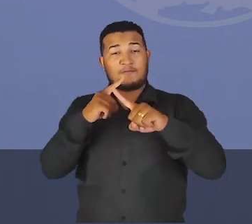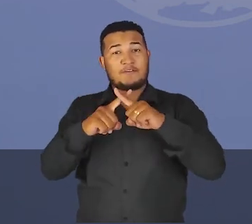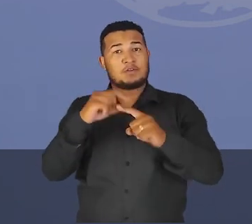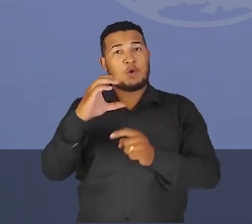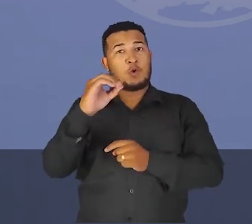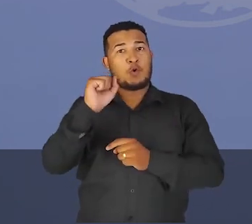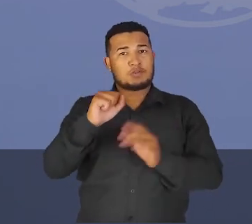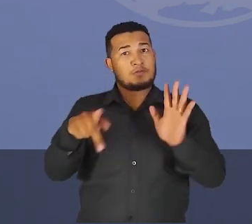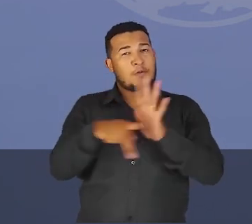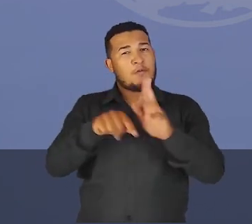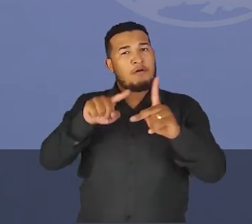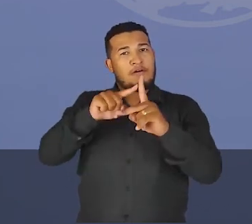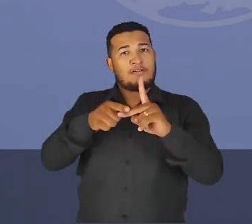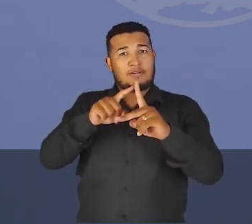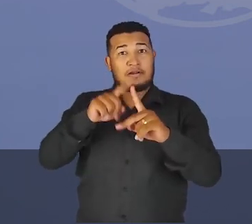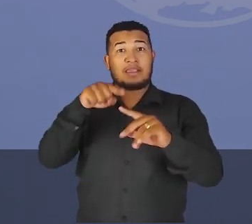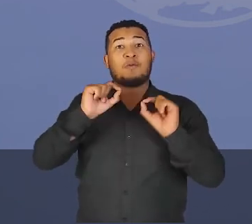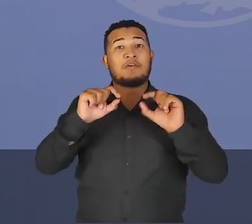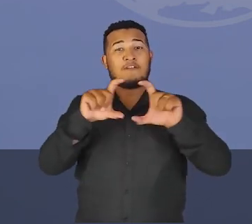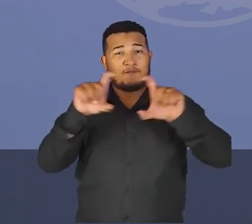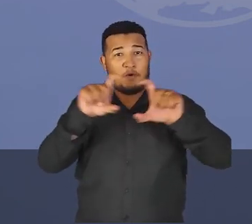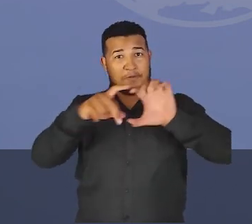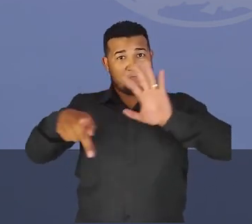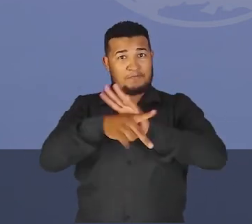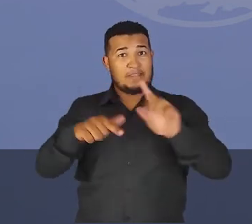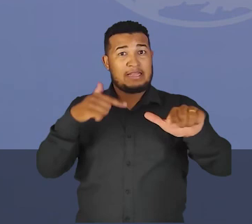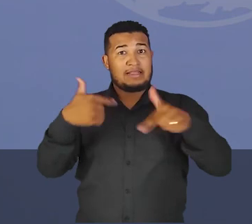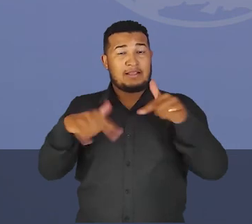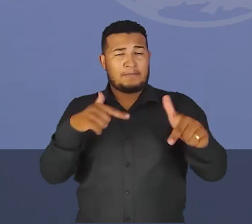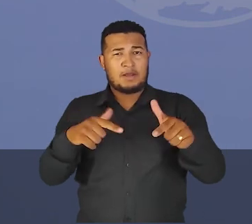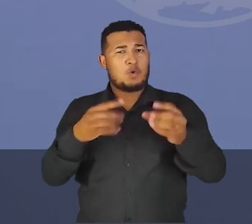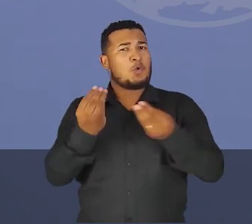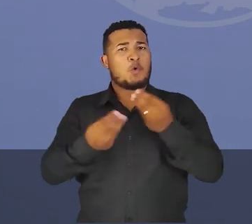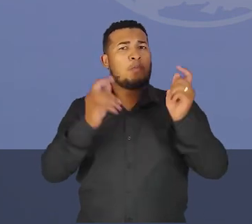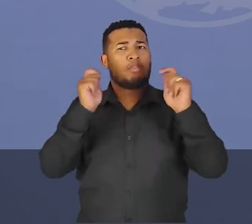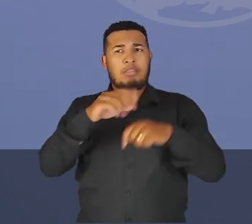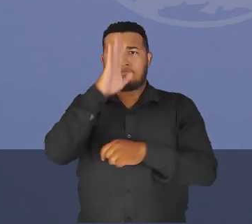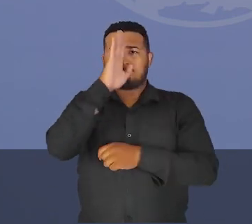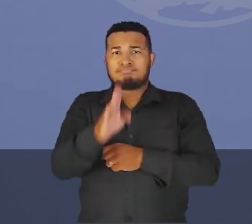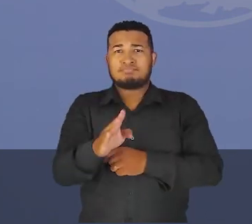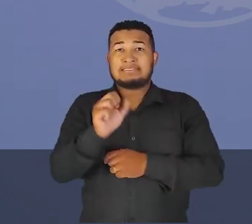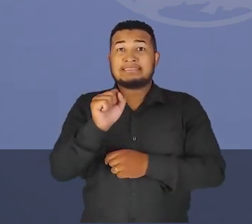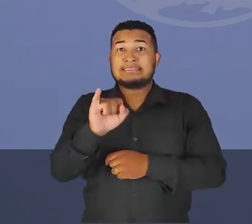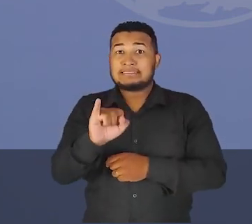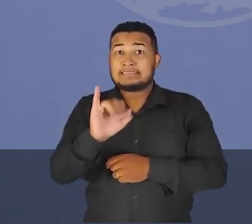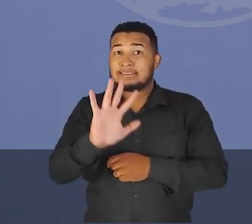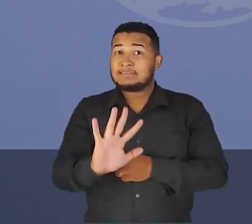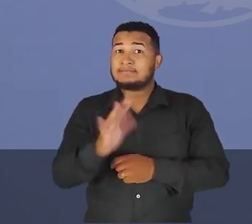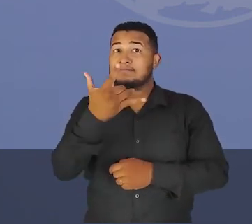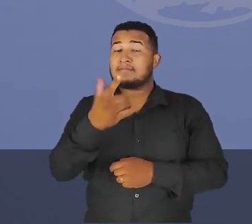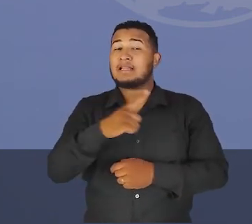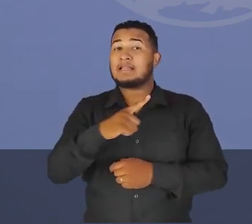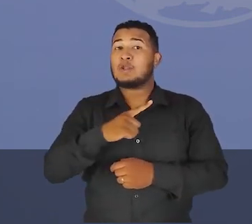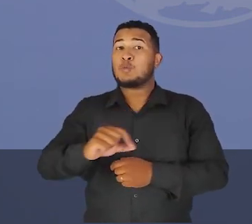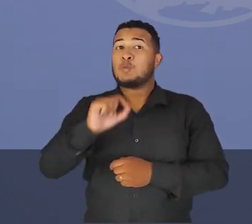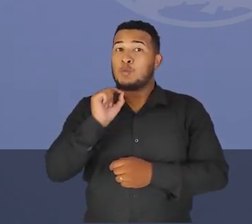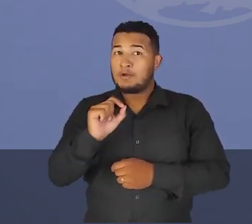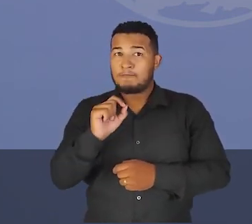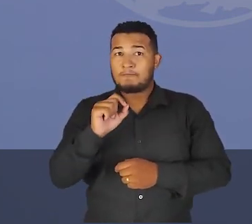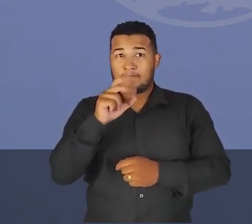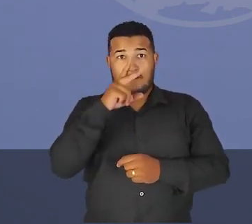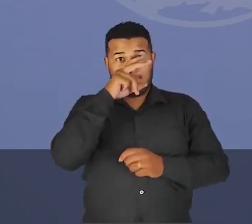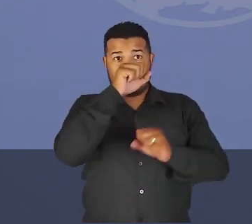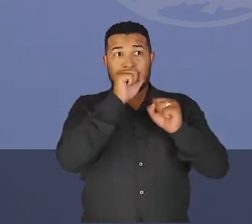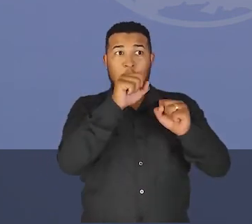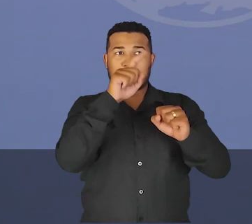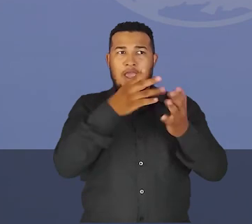ângulo, que é a fórmula do trabalho, essa fórmula você só pode aplicar diretamente quando a força for uma